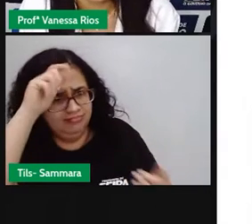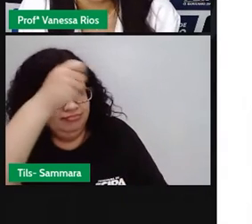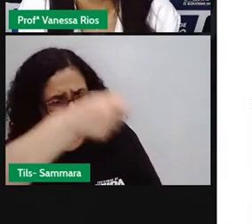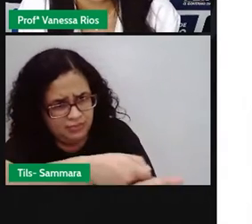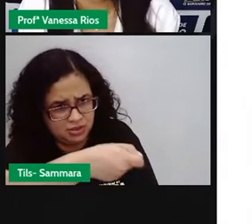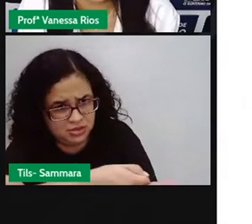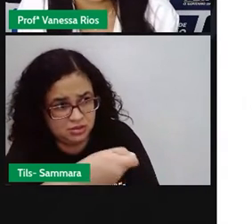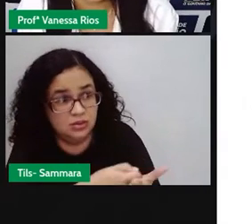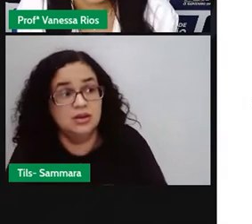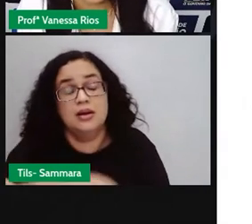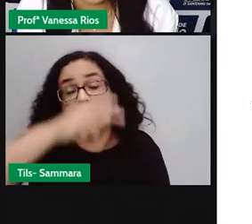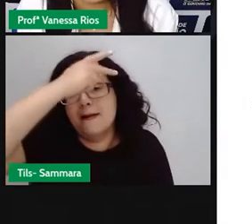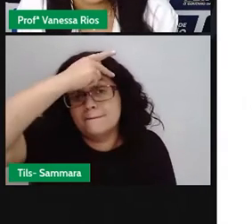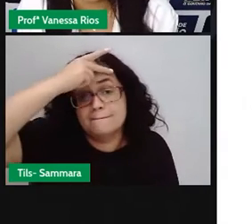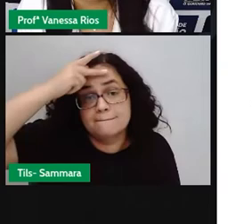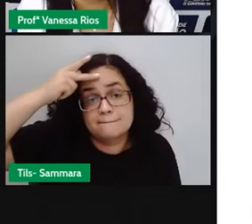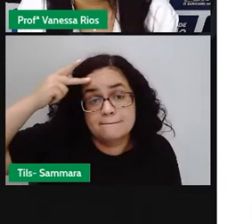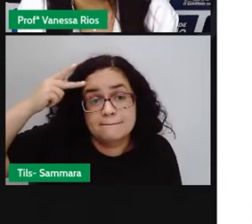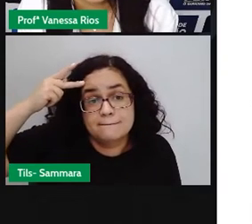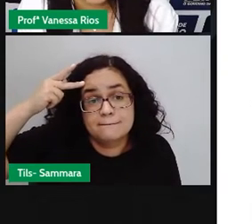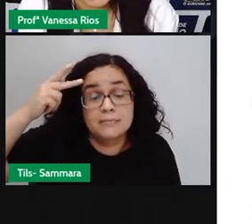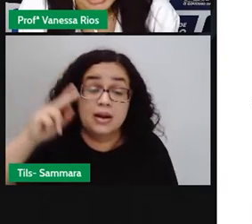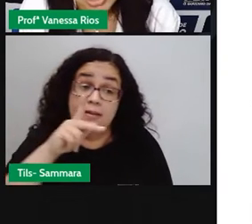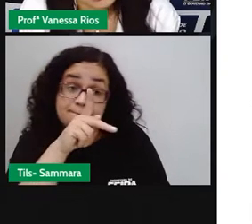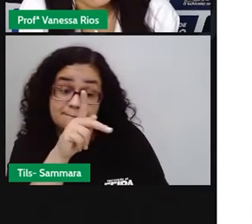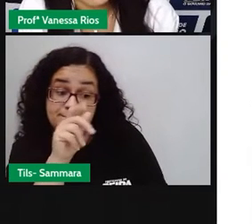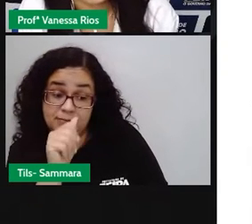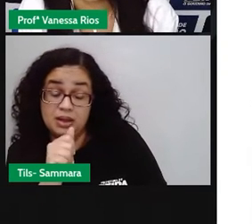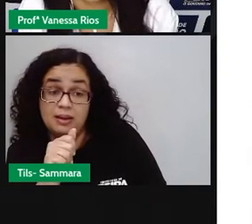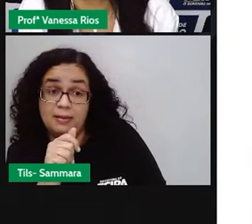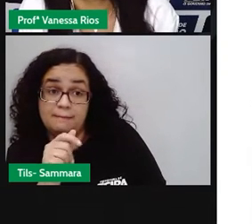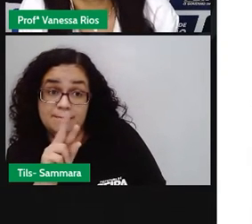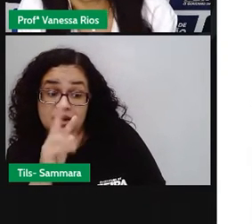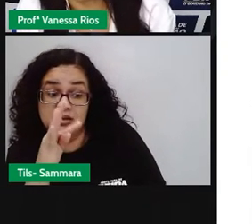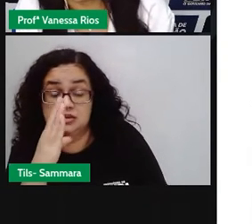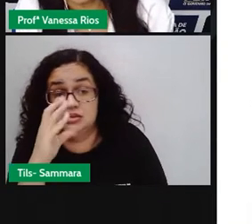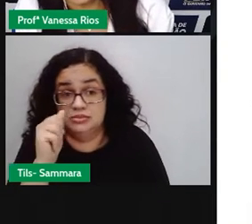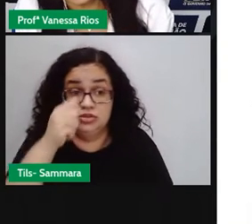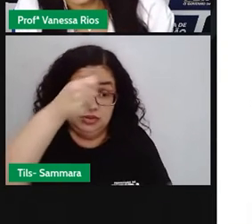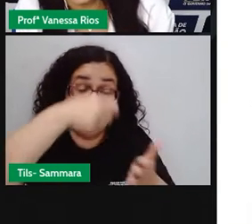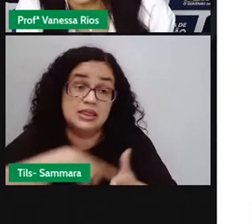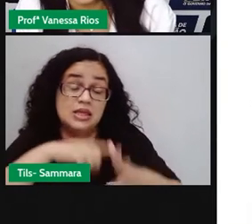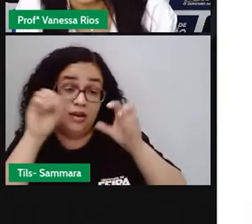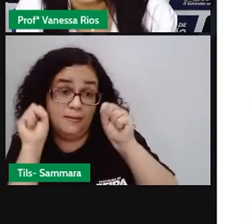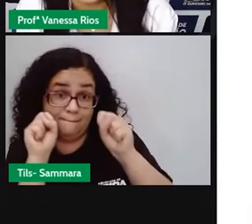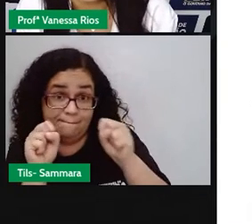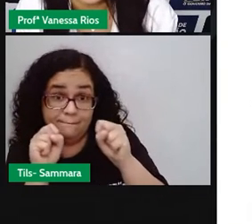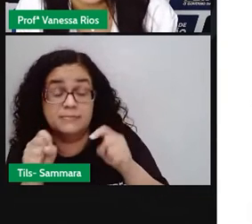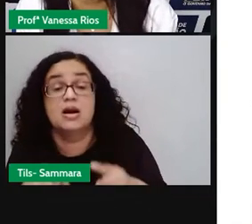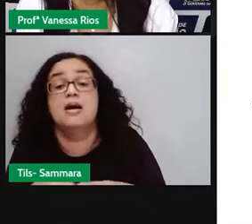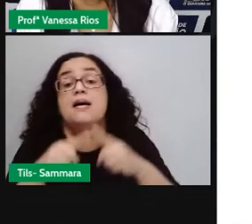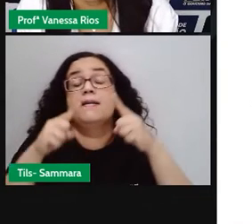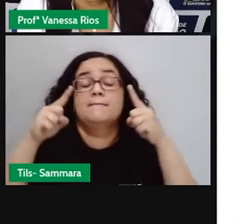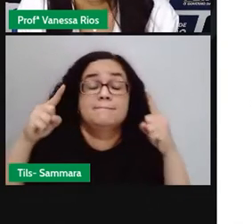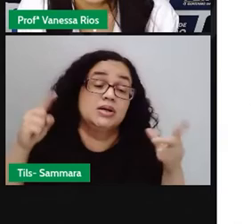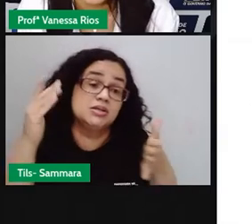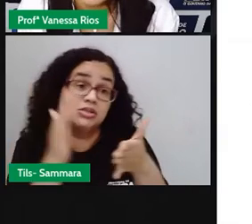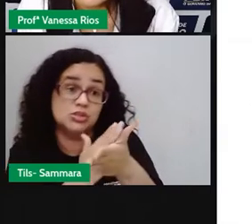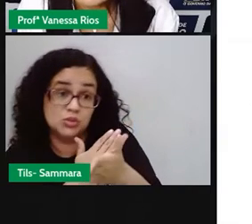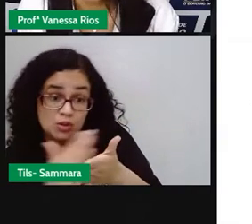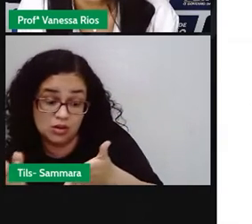povo. Na participativa, existem os poderes também, né, dados a determinadas pessoas, mas